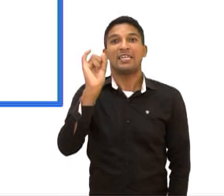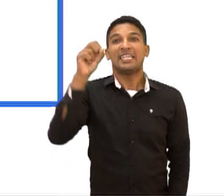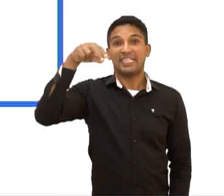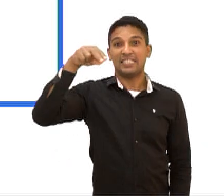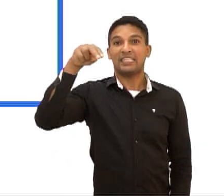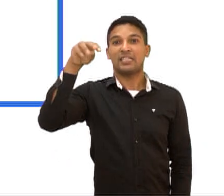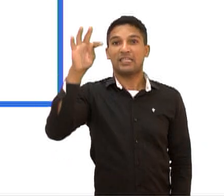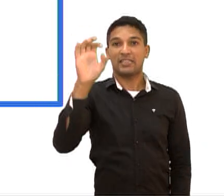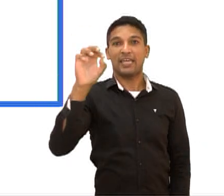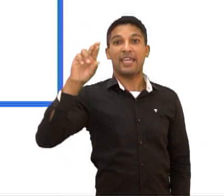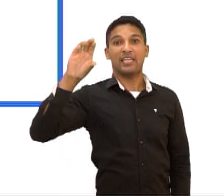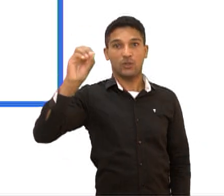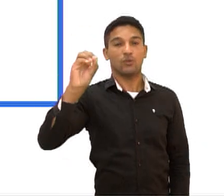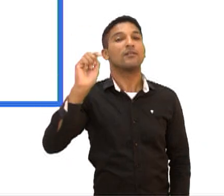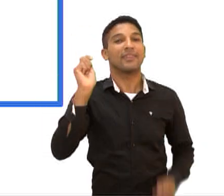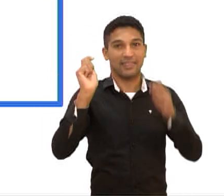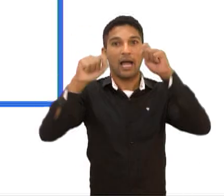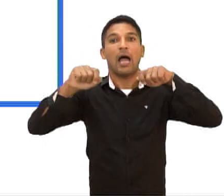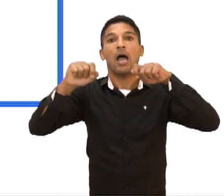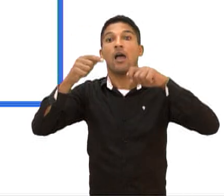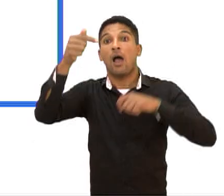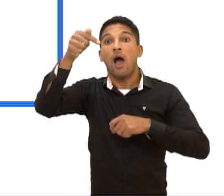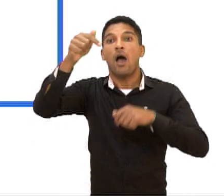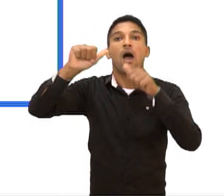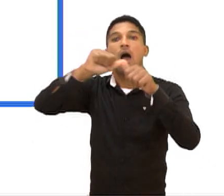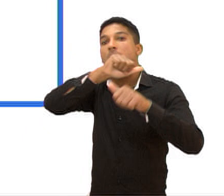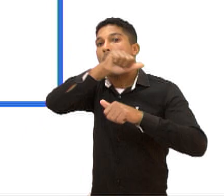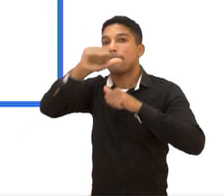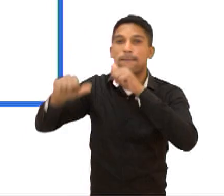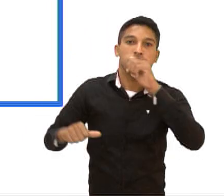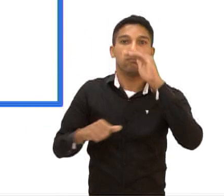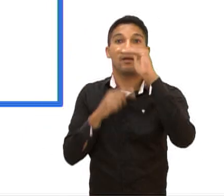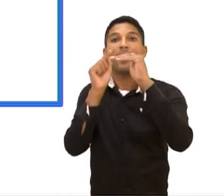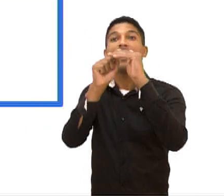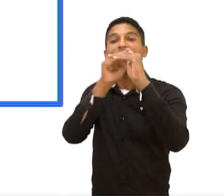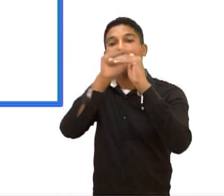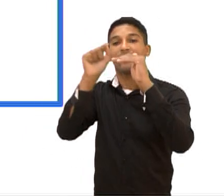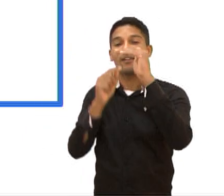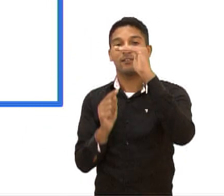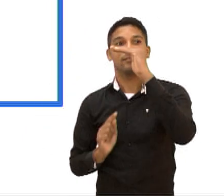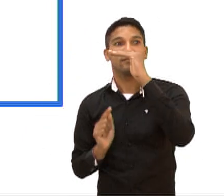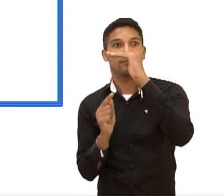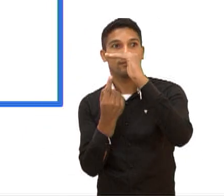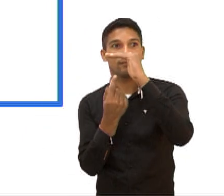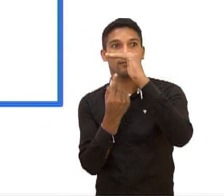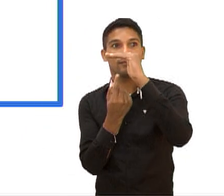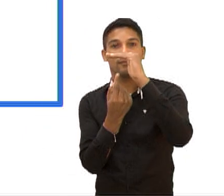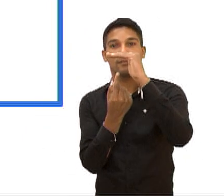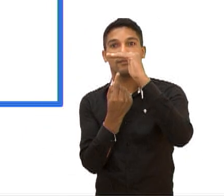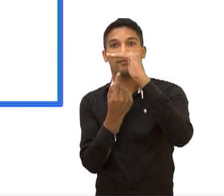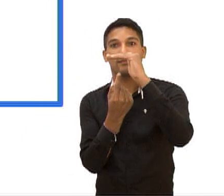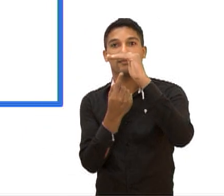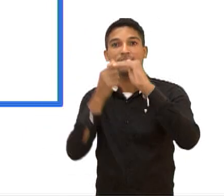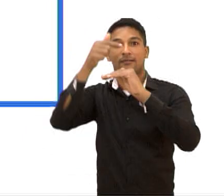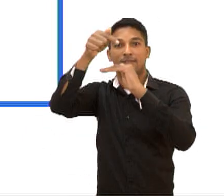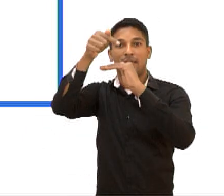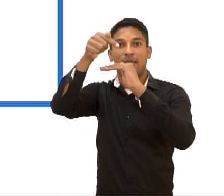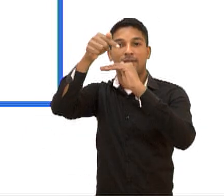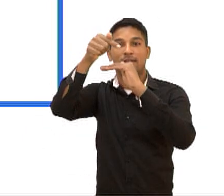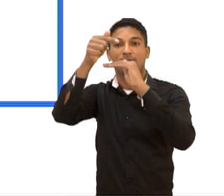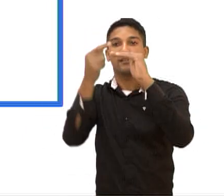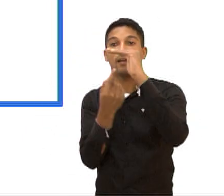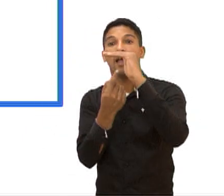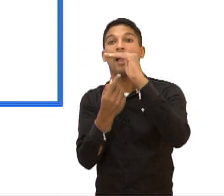numa fração, eu posso fazer o quê? Vou colocar o quê? Um 1 embaixo desse número. Certo? Colocando aqui, eu vou ter 7